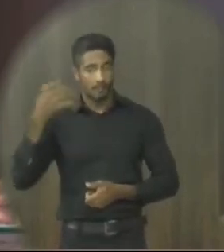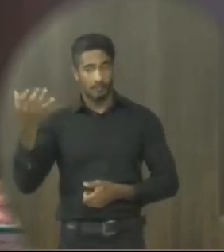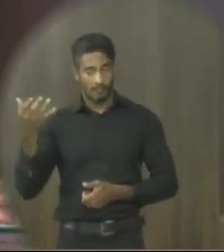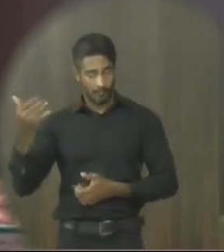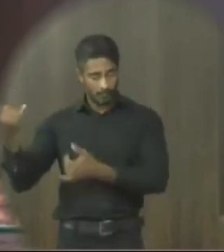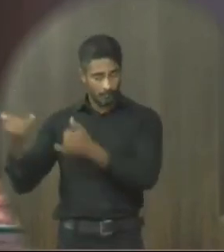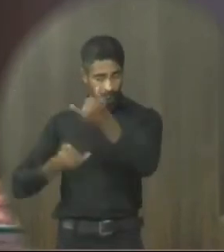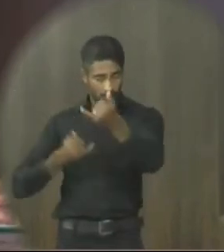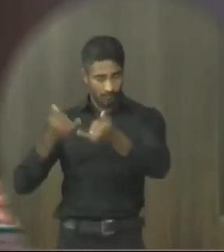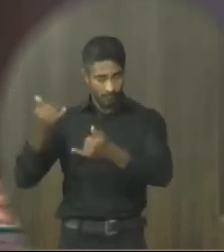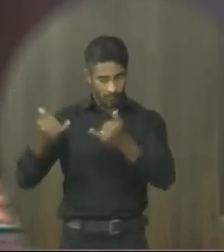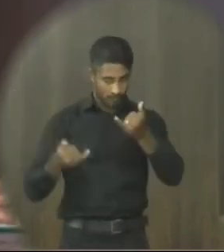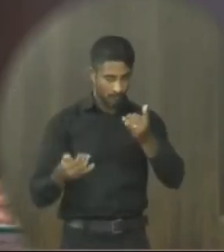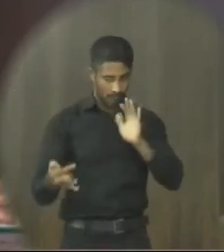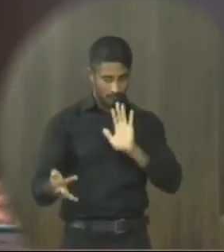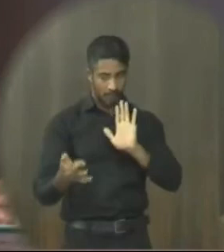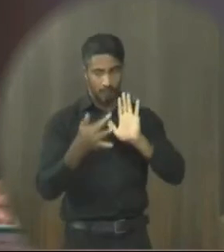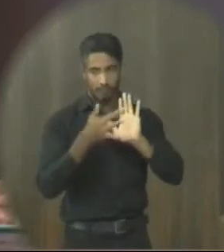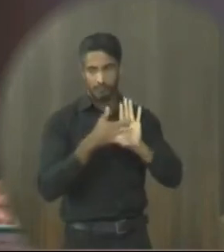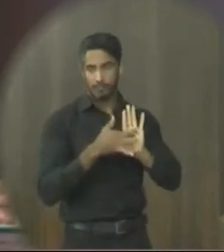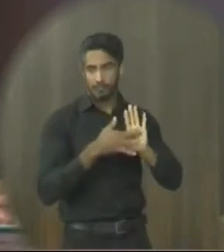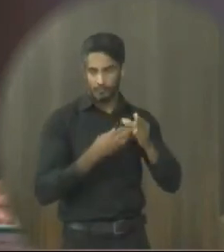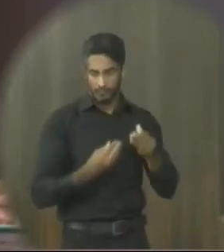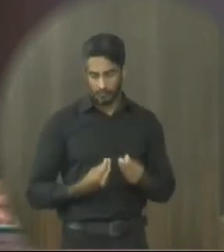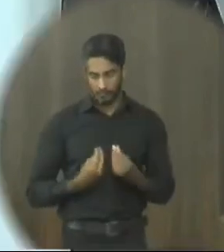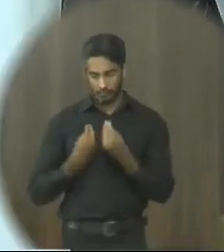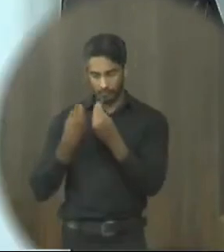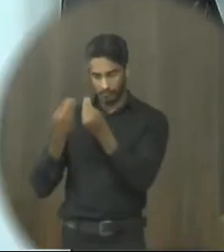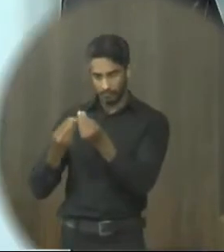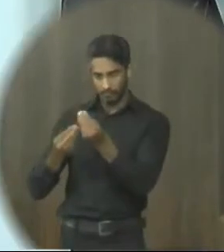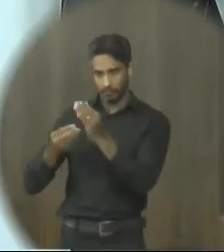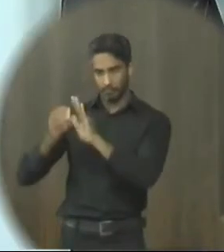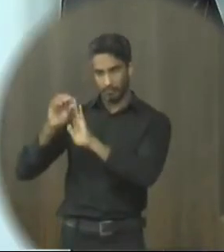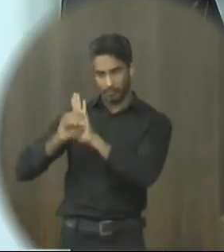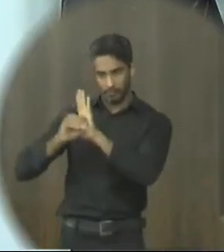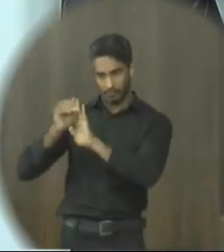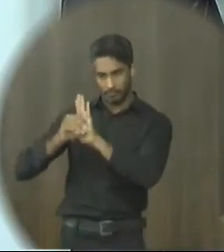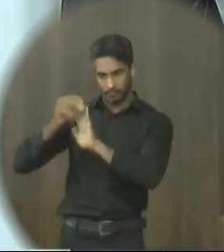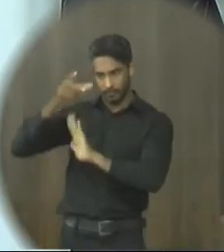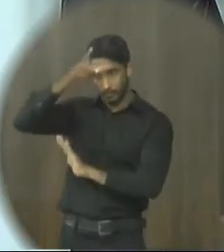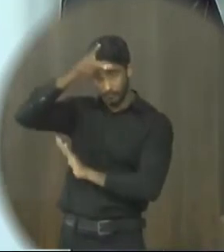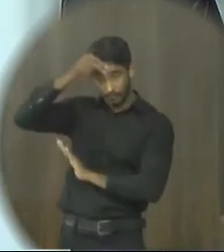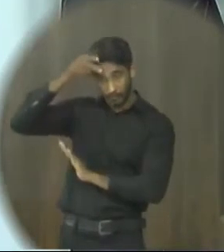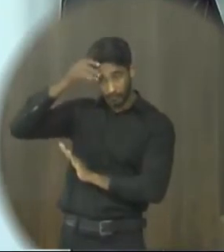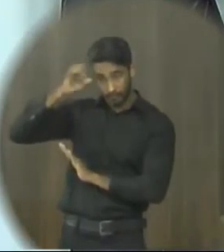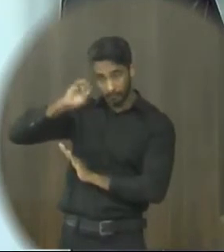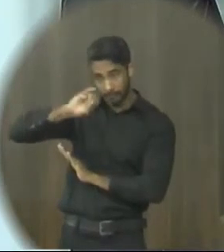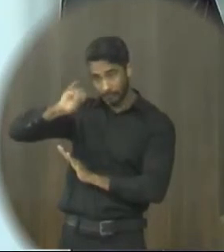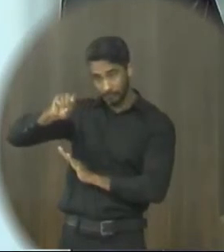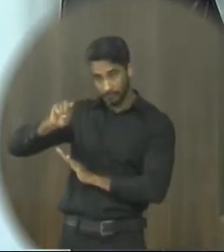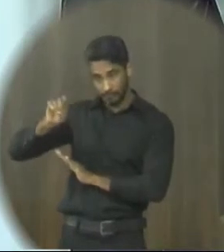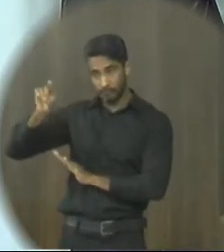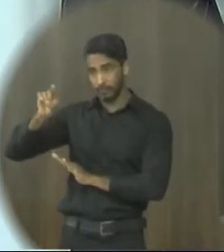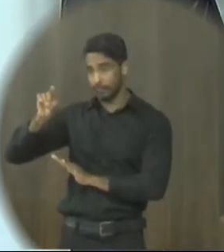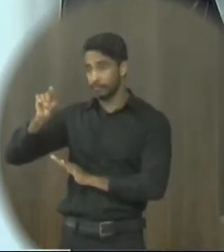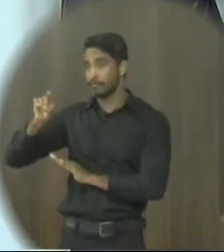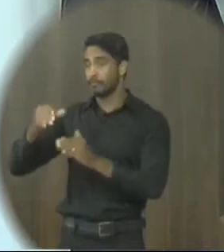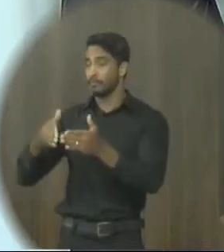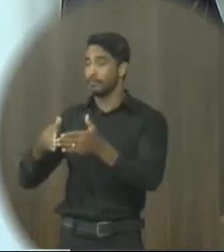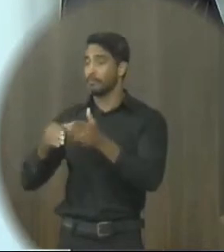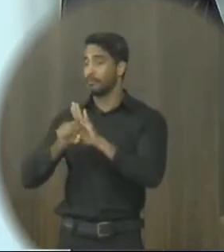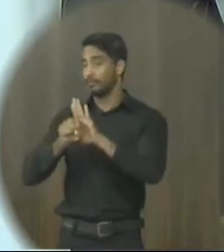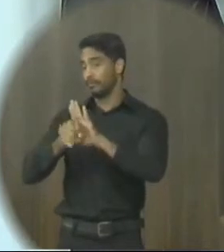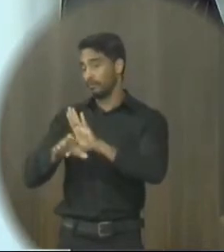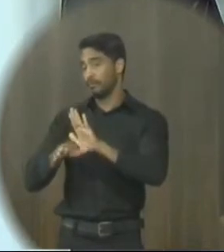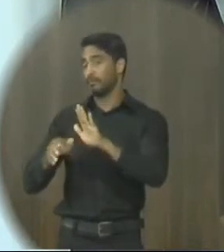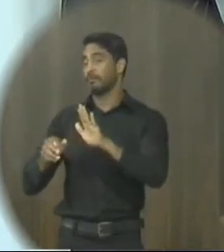a tramitação regimental, seja encaminhada ao senhor prefeito municipal, José Aparecido Mendes, seguinte indicação de necessidade para